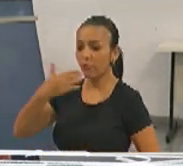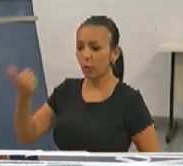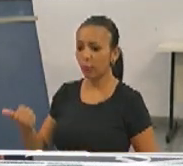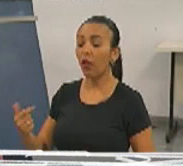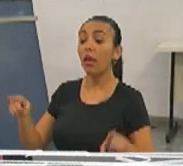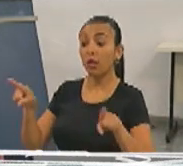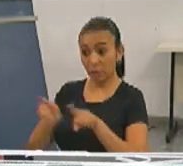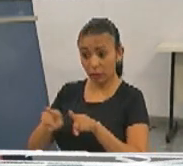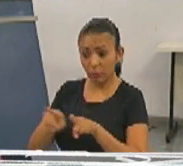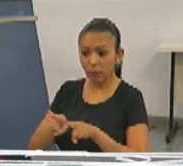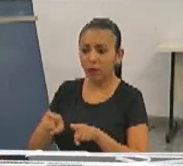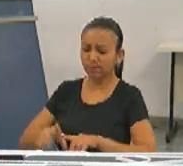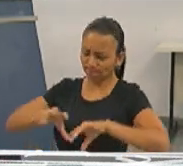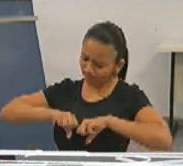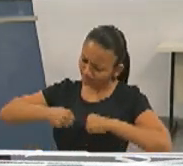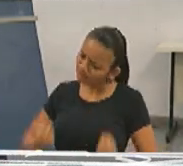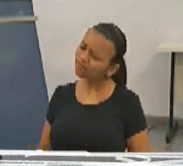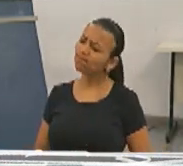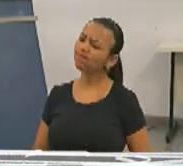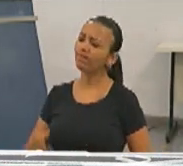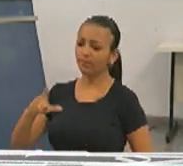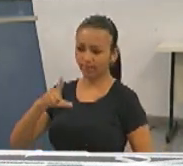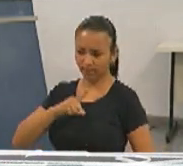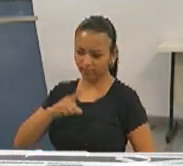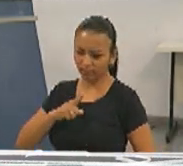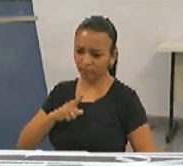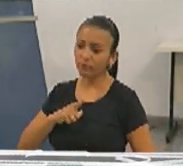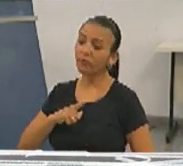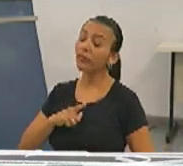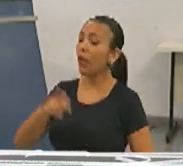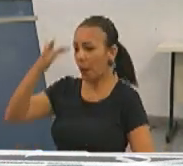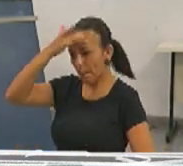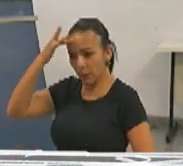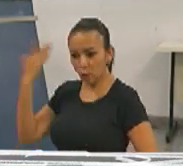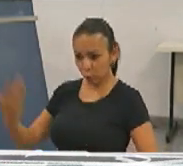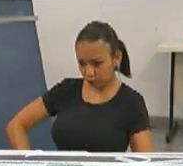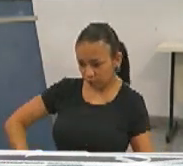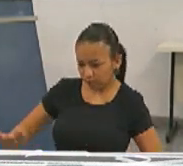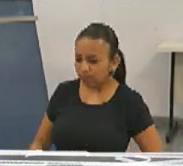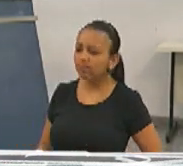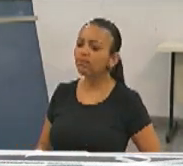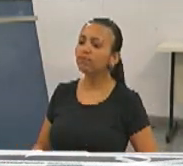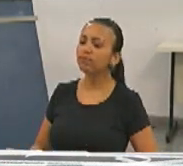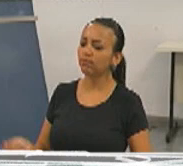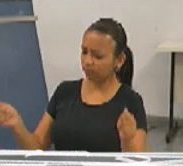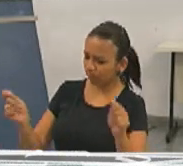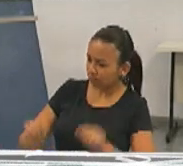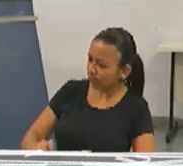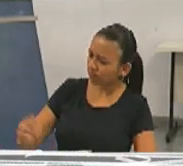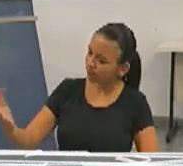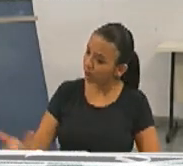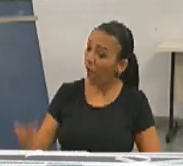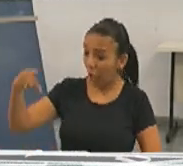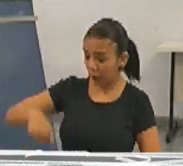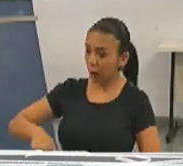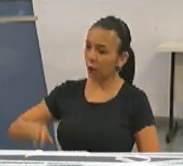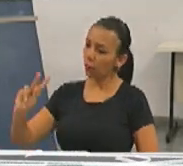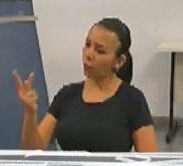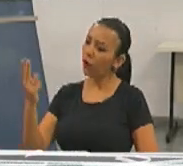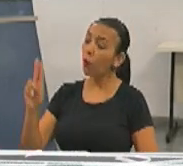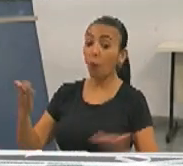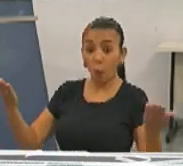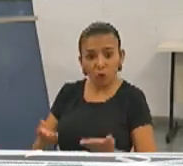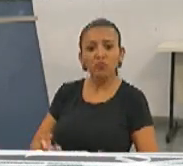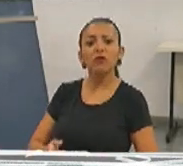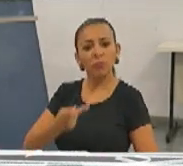esse trabalho de esforço dos servidores e colaboradores capacitados e qualificados do HU, hoje podemos afirmar